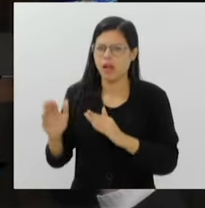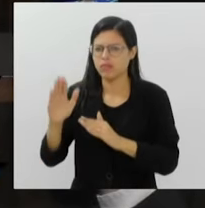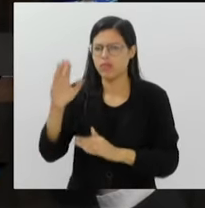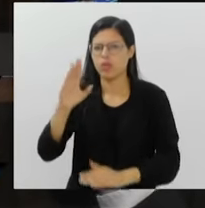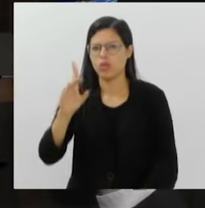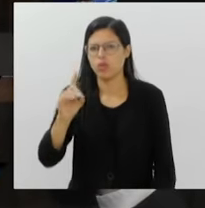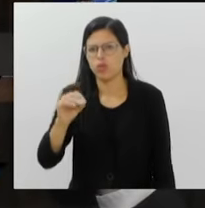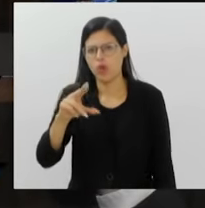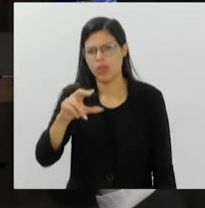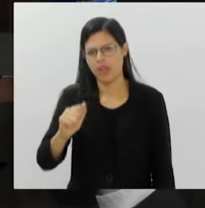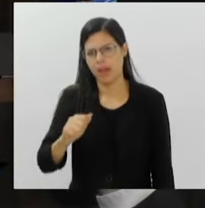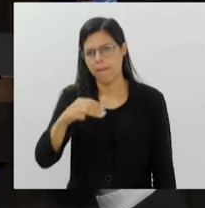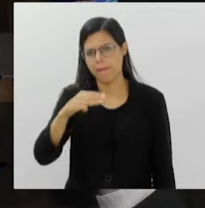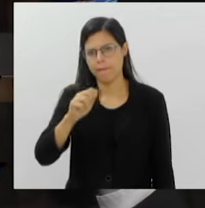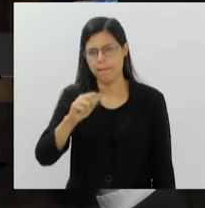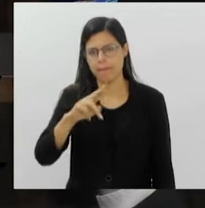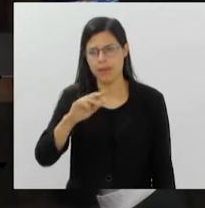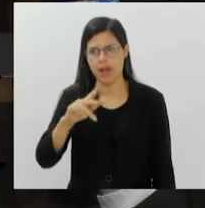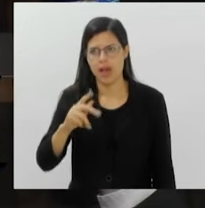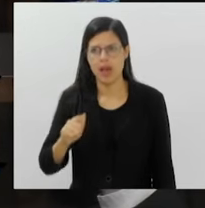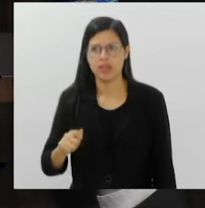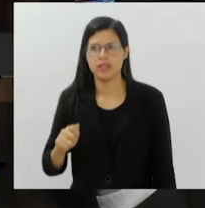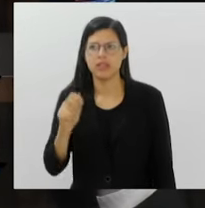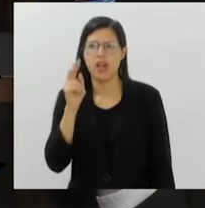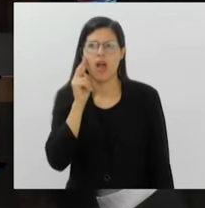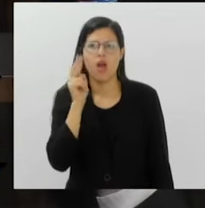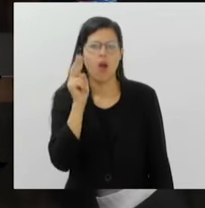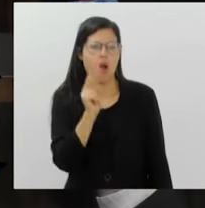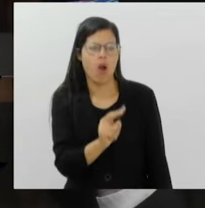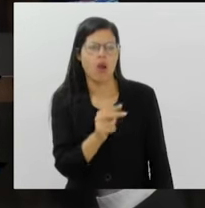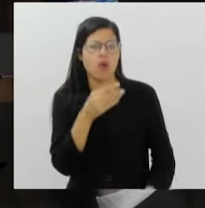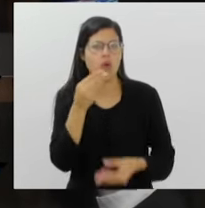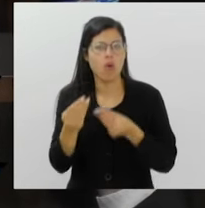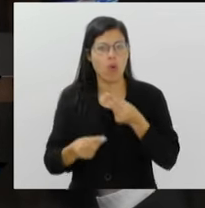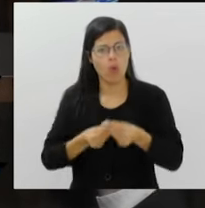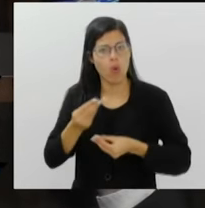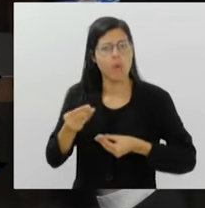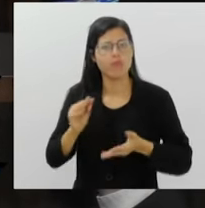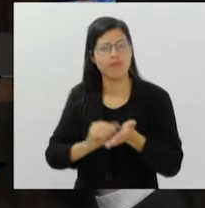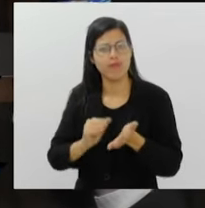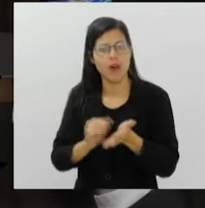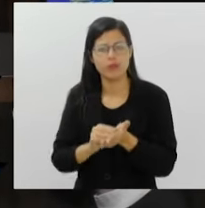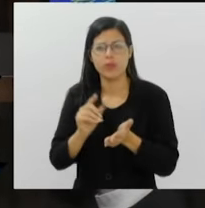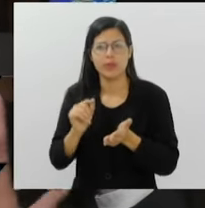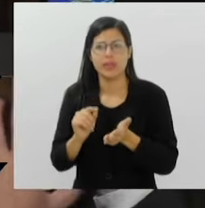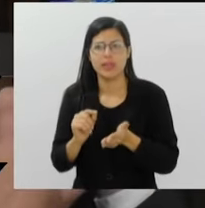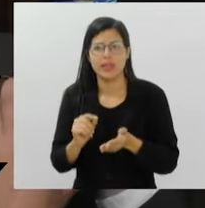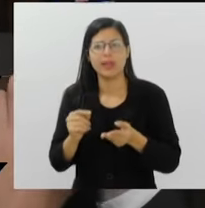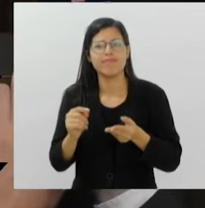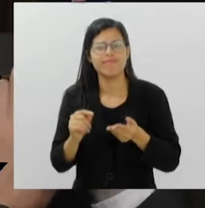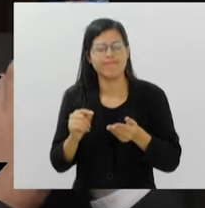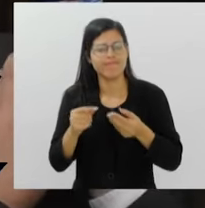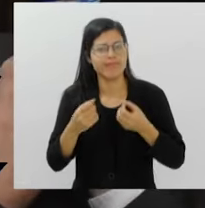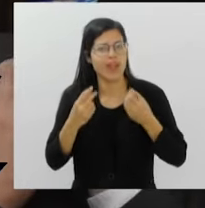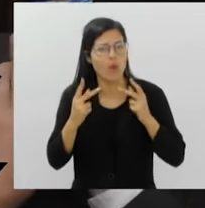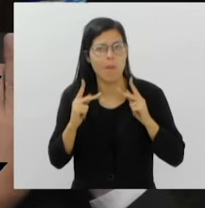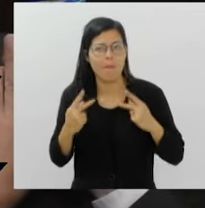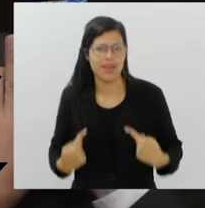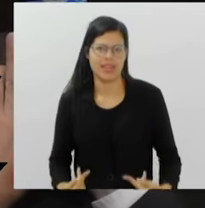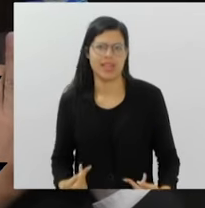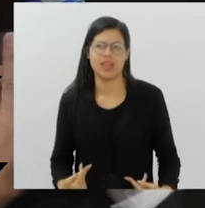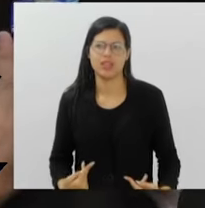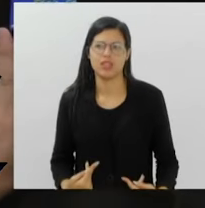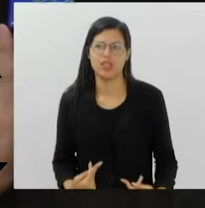visite. Olhe geograficamente como é desumano para um cidadão, Chico Machado, que coloca uma farda para ganhar